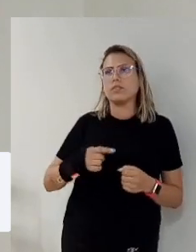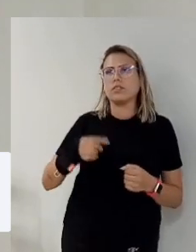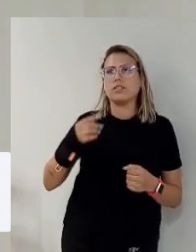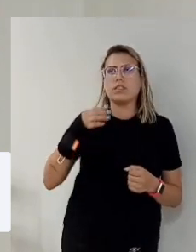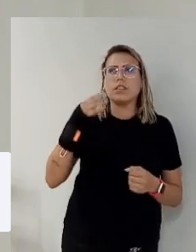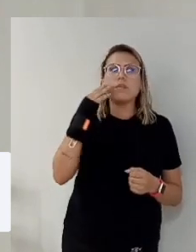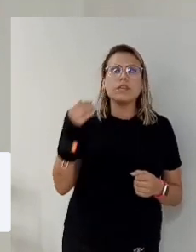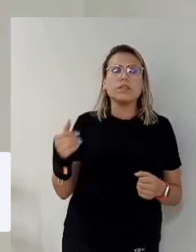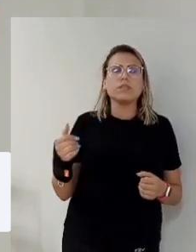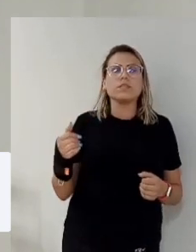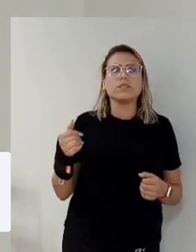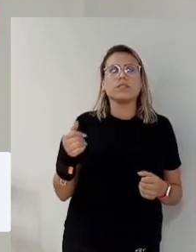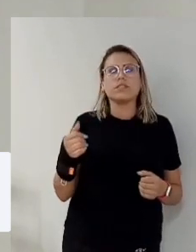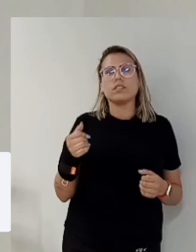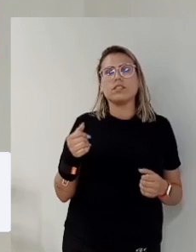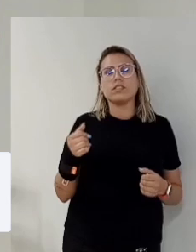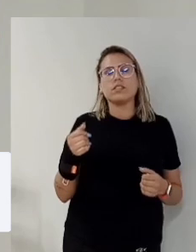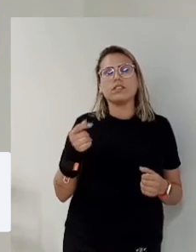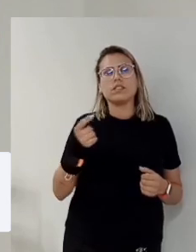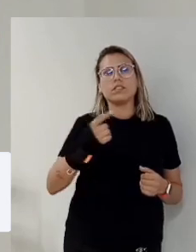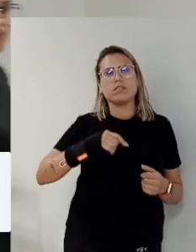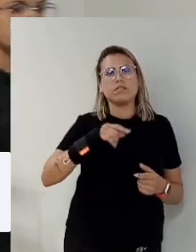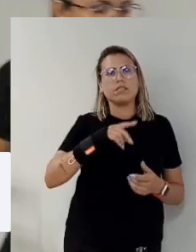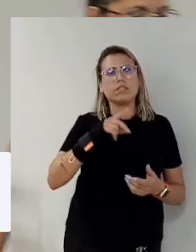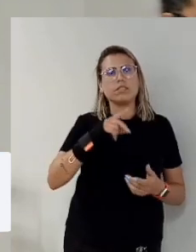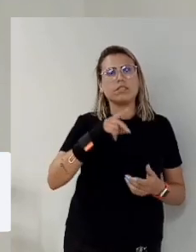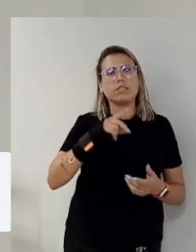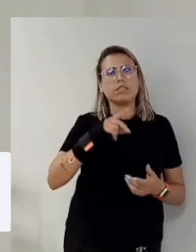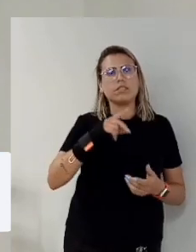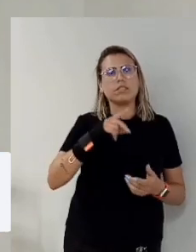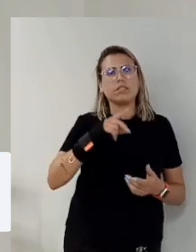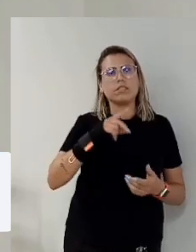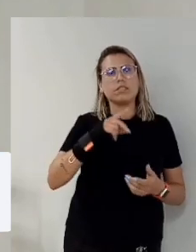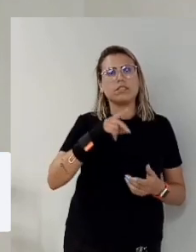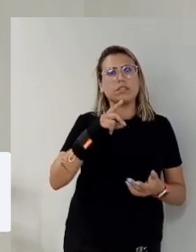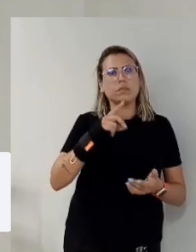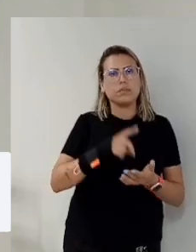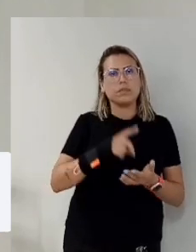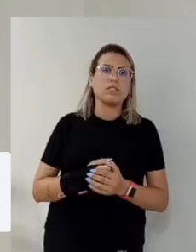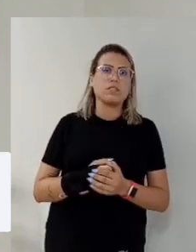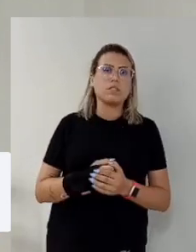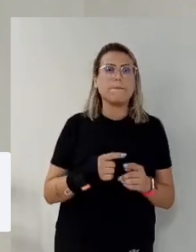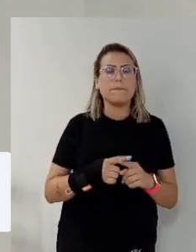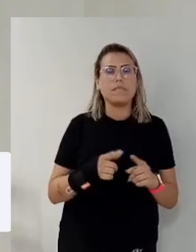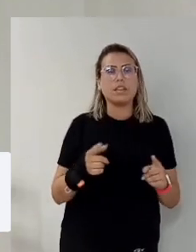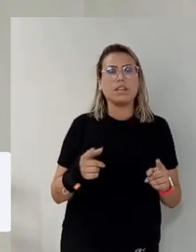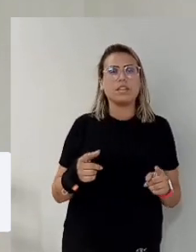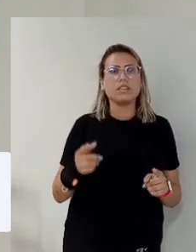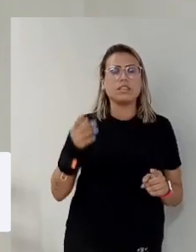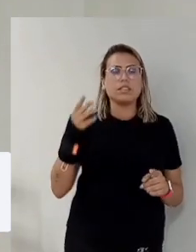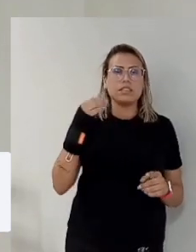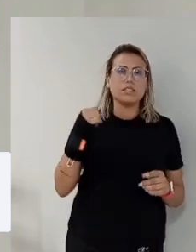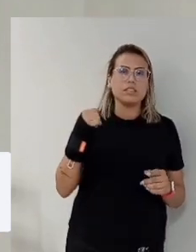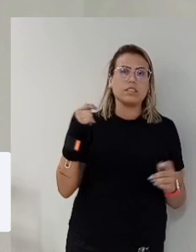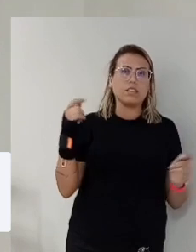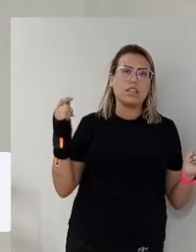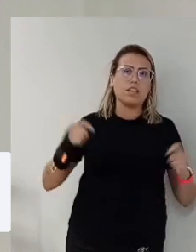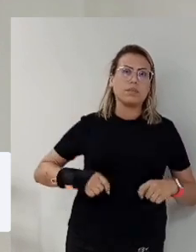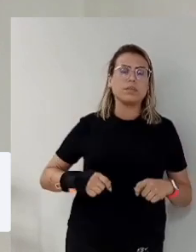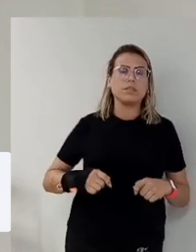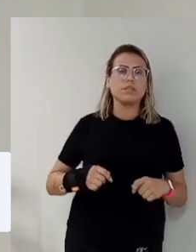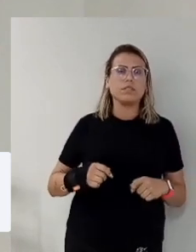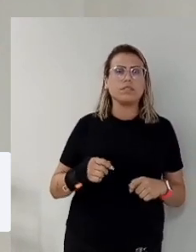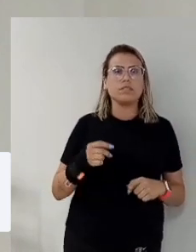que tem alguns impecilhos em relação aos implementos desse trator mas que cabe a nós né